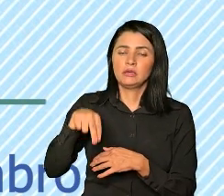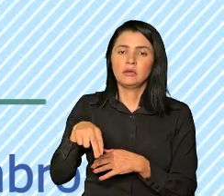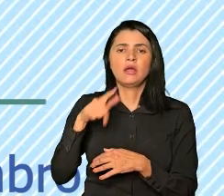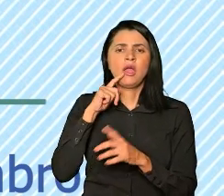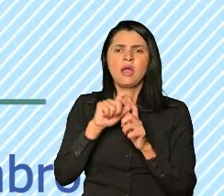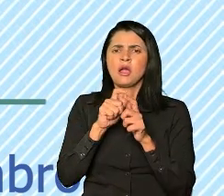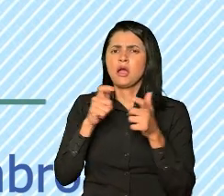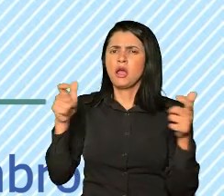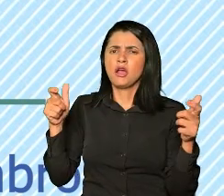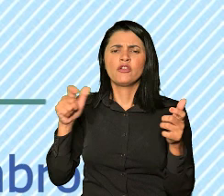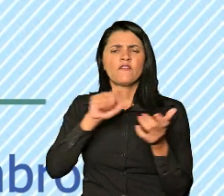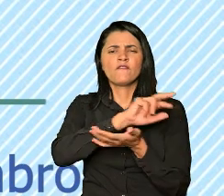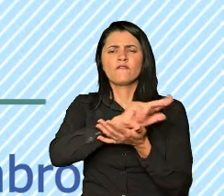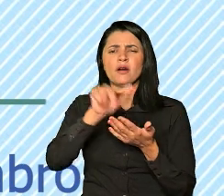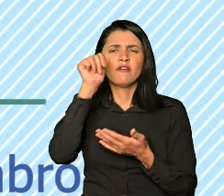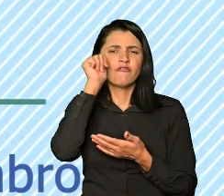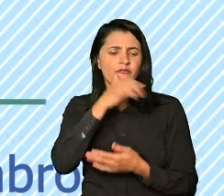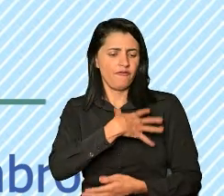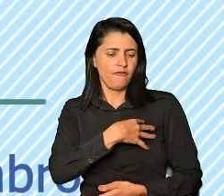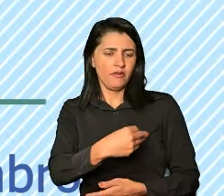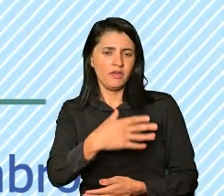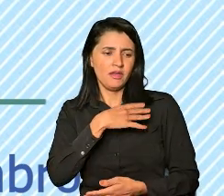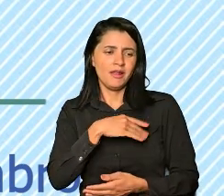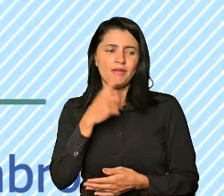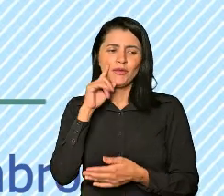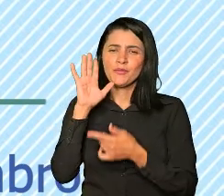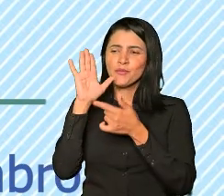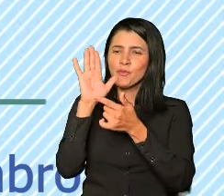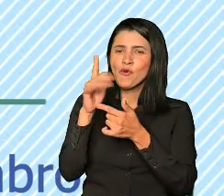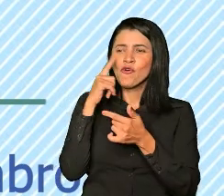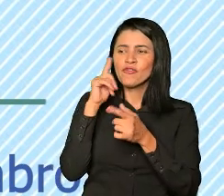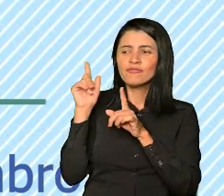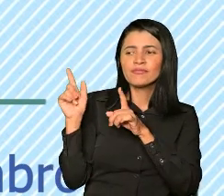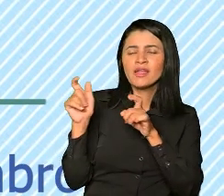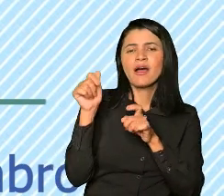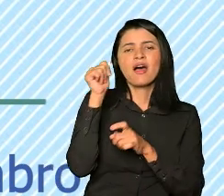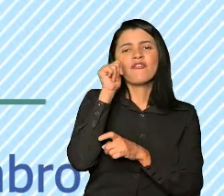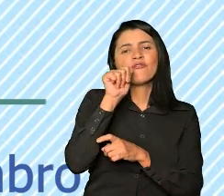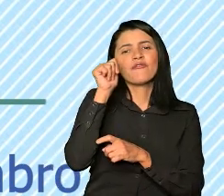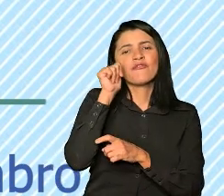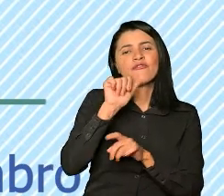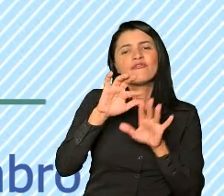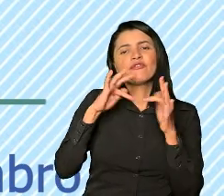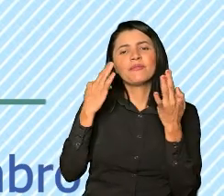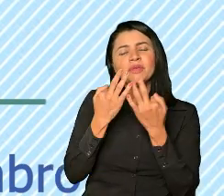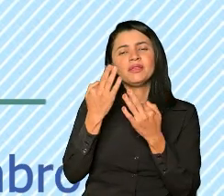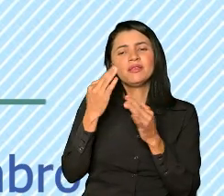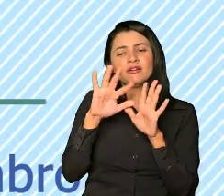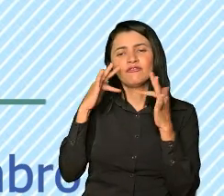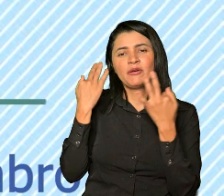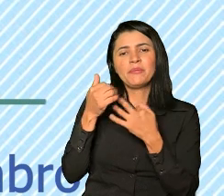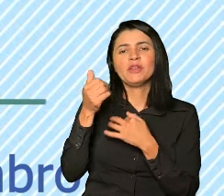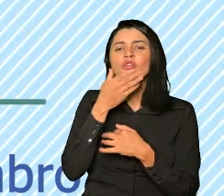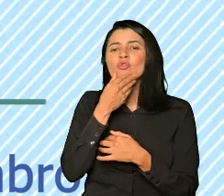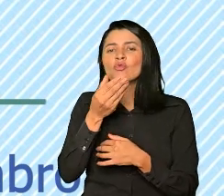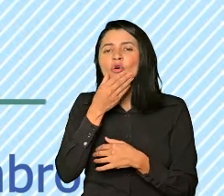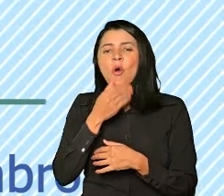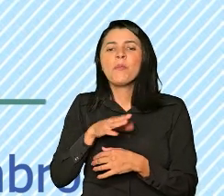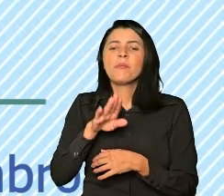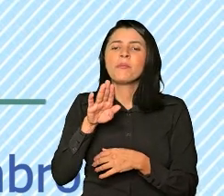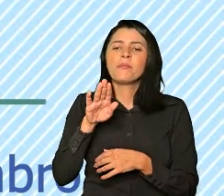filhas, certo? Supostamente ele quis retratar a família dele, né, a família do Benjamin